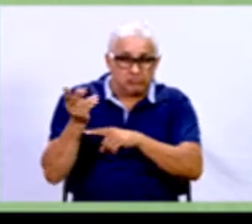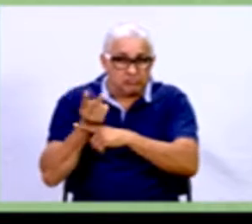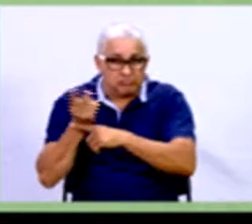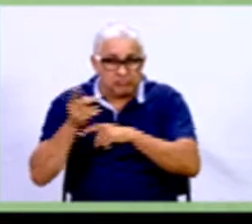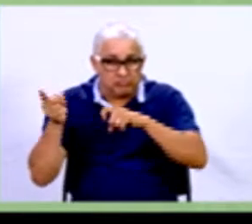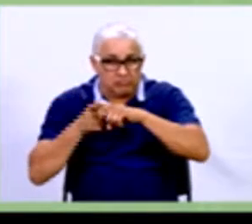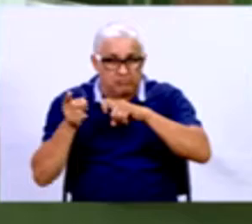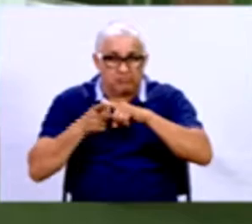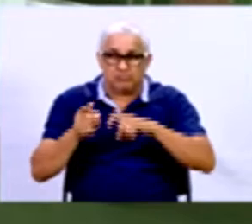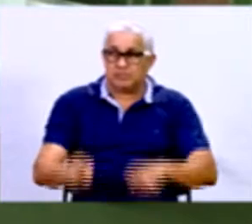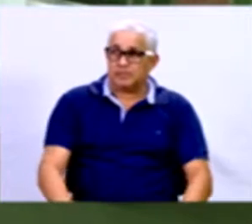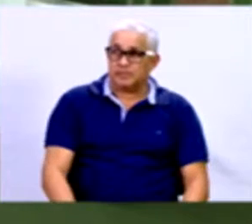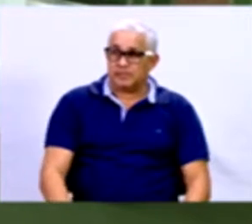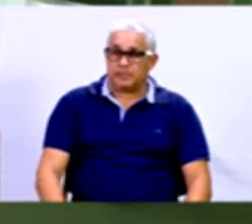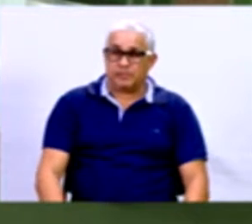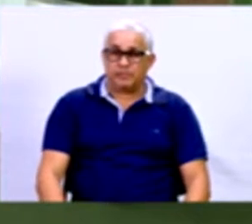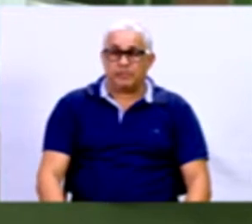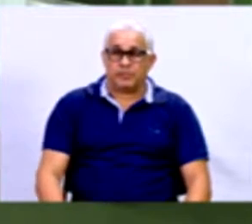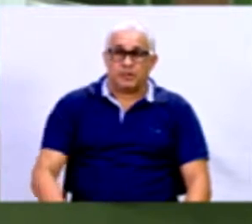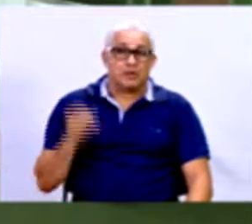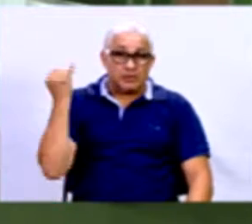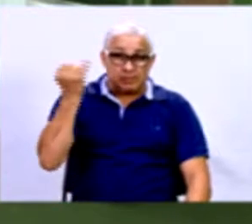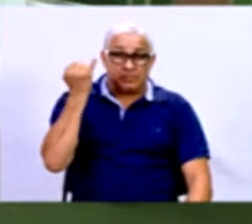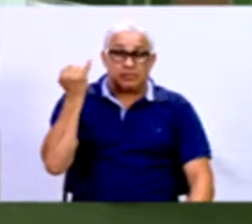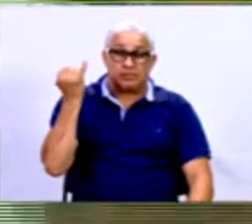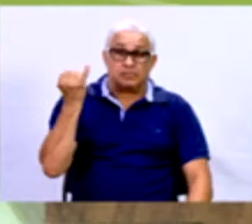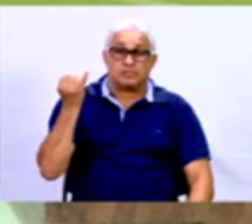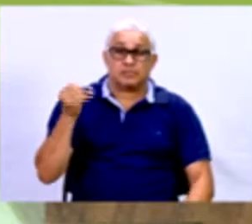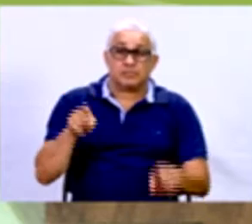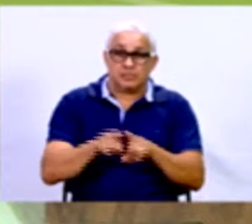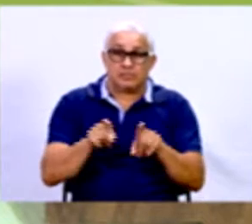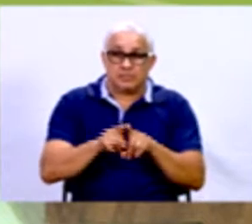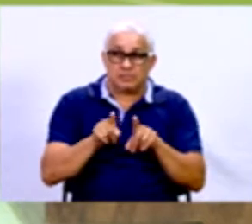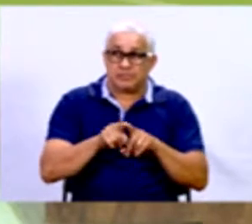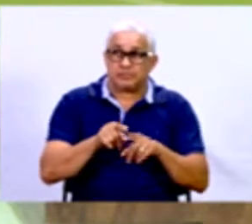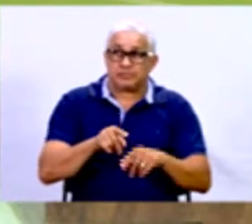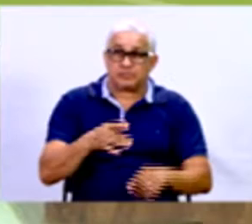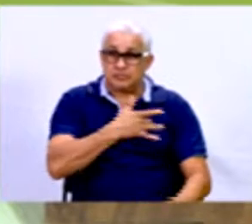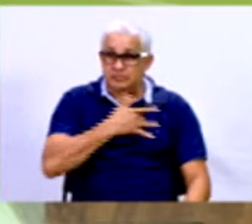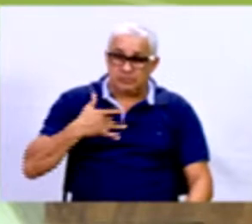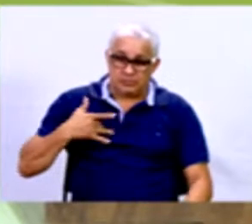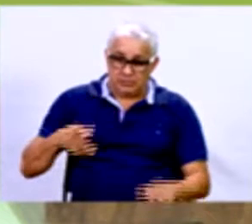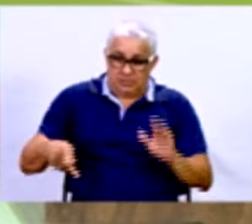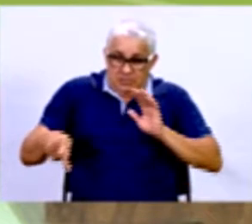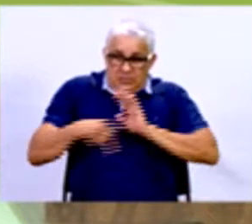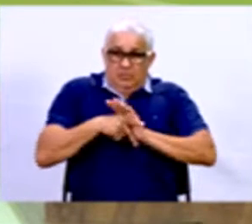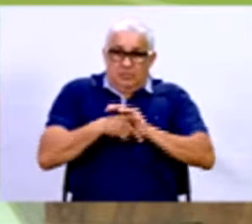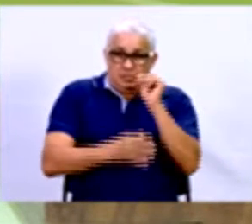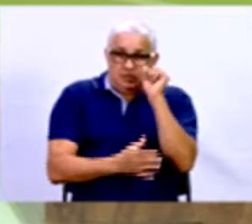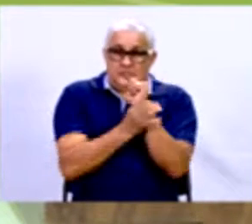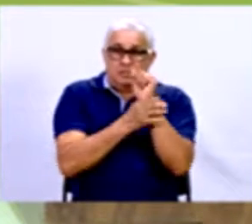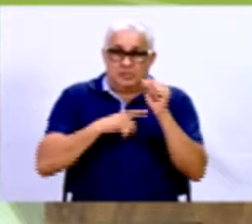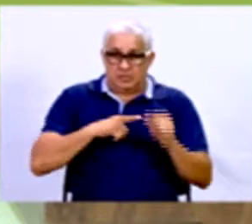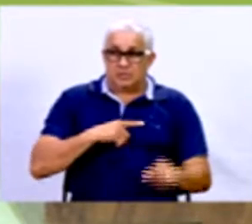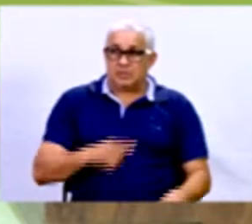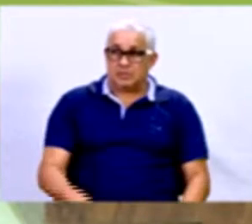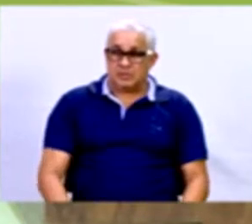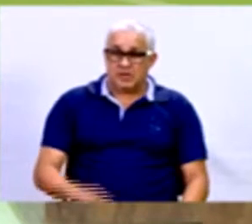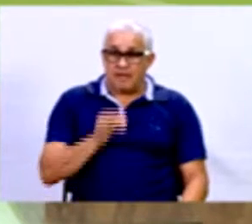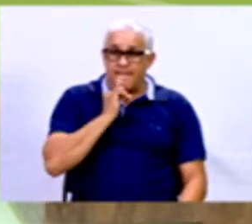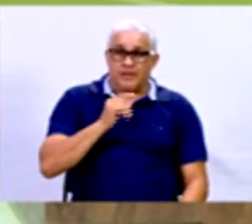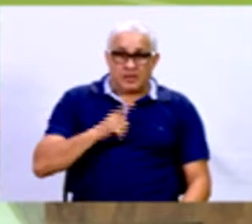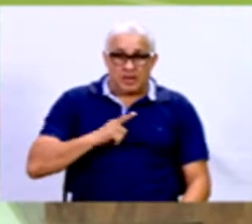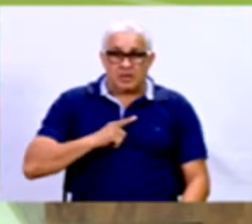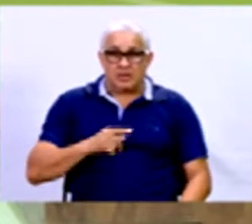Willis? É interessante também você manter a segurança da sua saúde nesses procedimentos. Se você tem